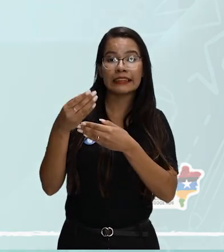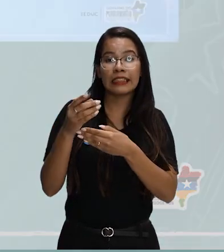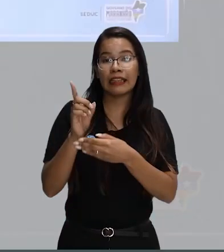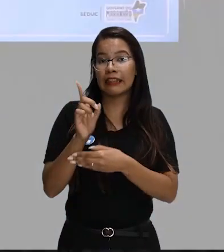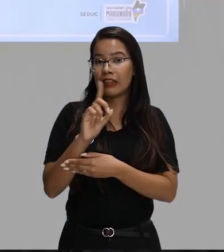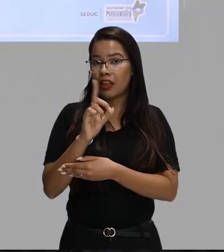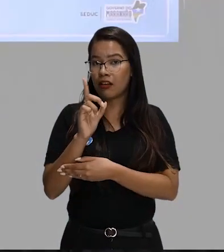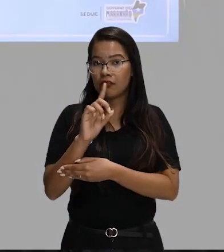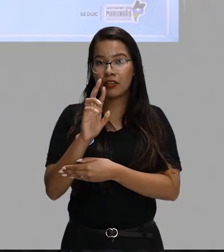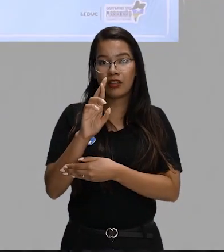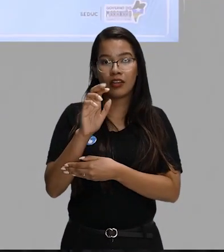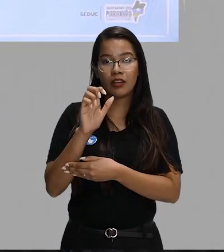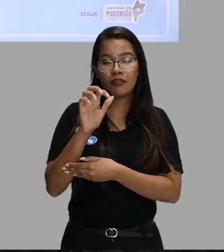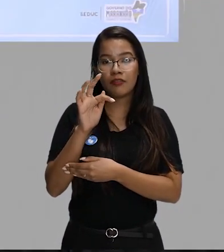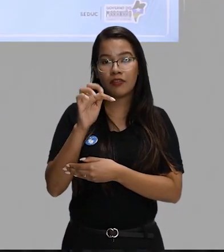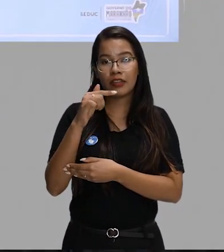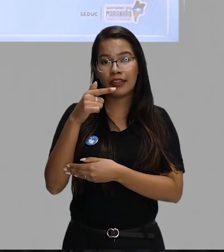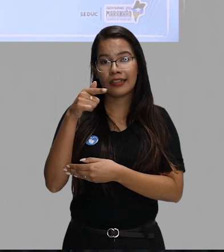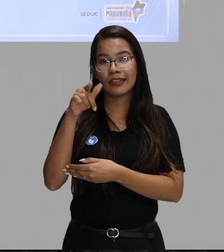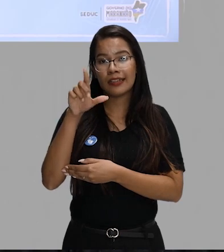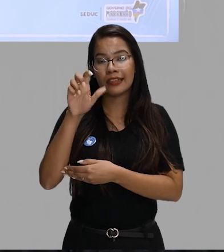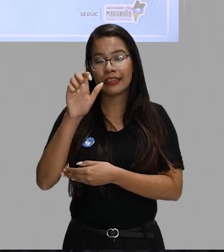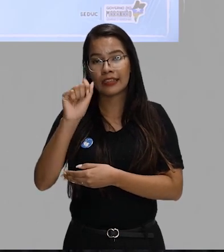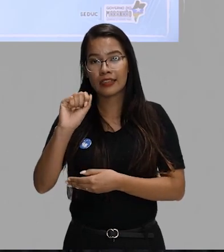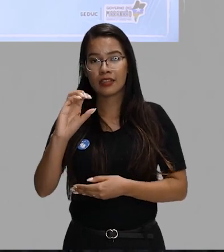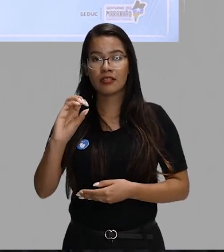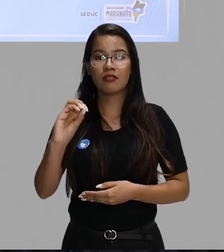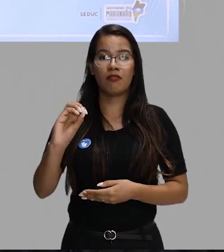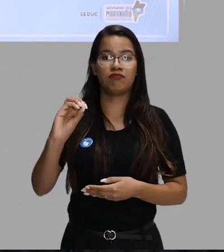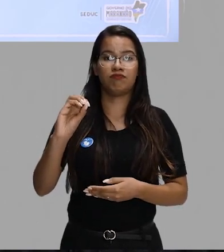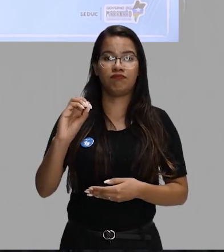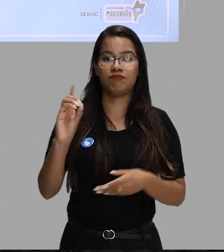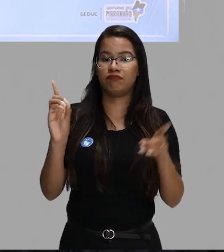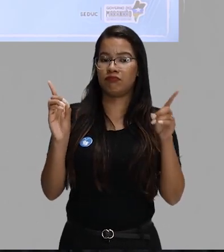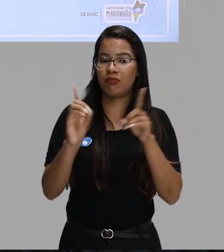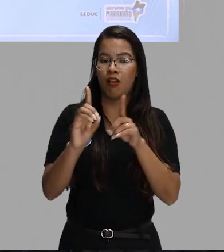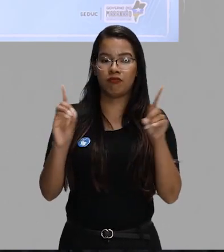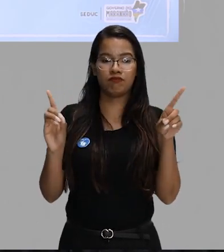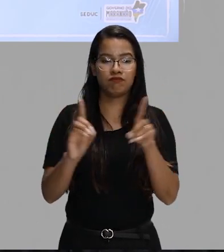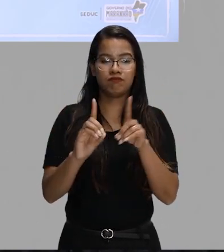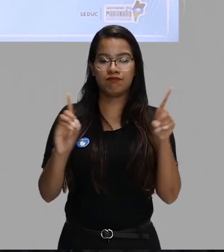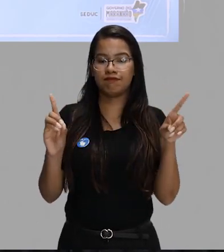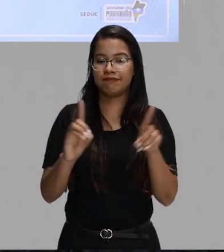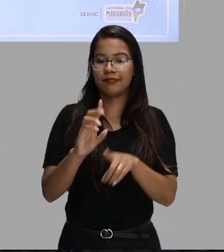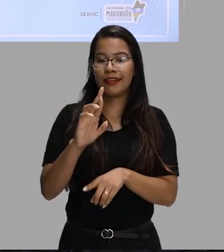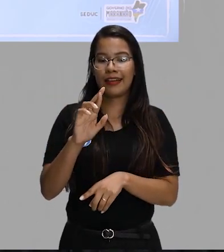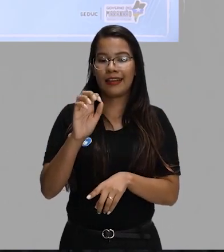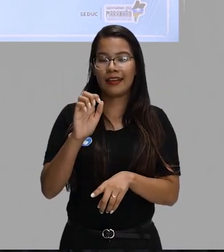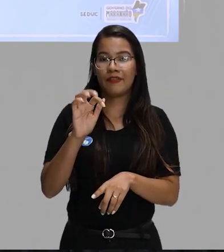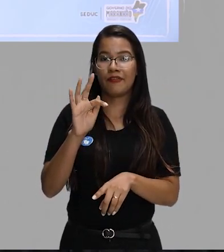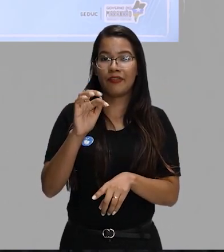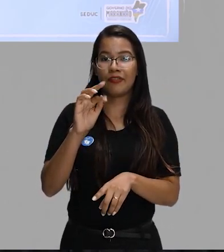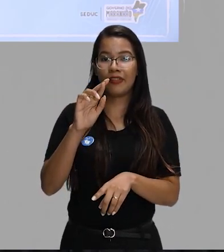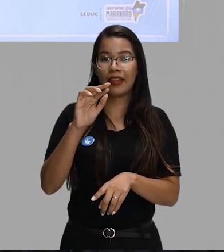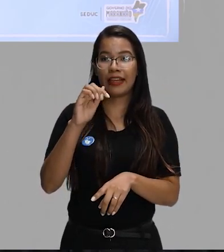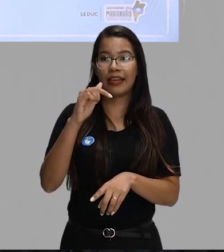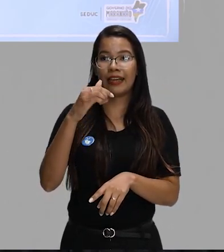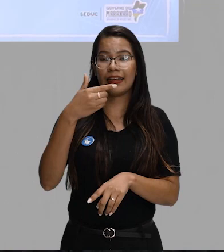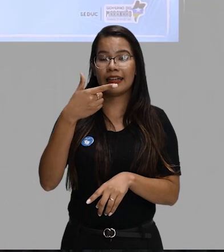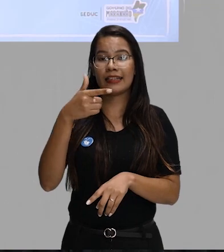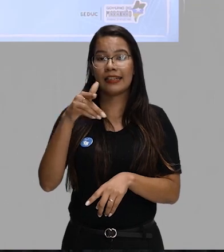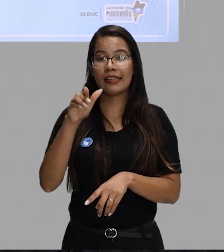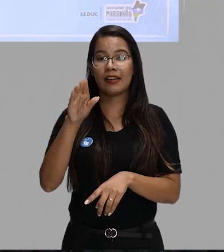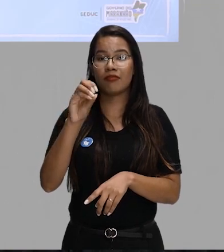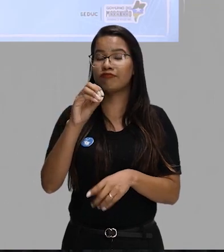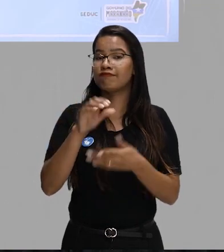onda. Ou seja, ele é proveniente da não reflexão de nenhuma cor. Enquanto o